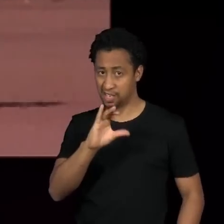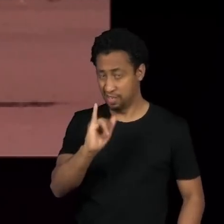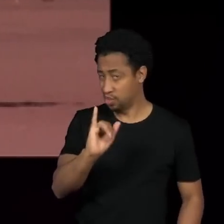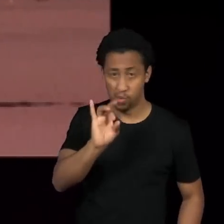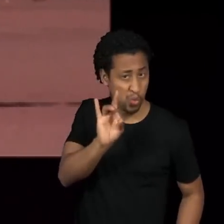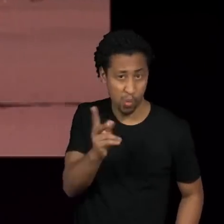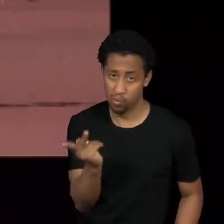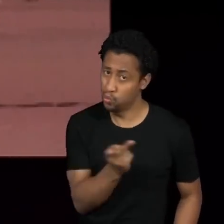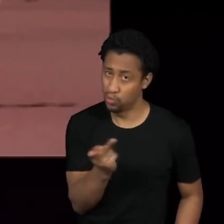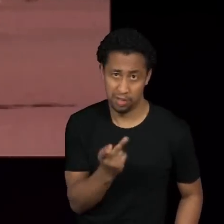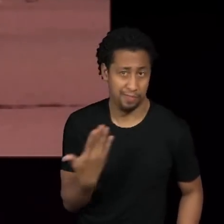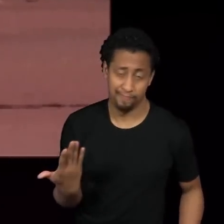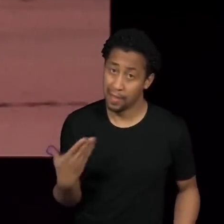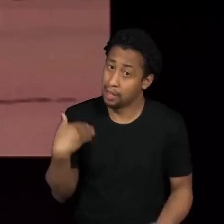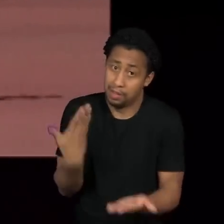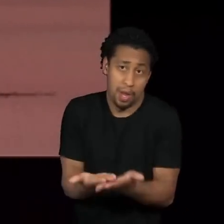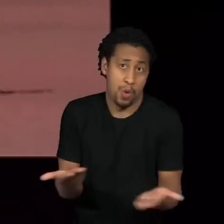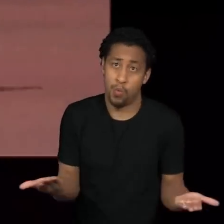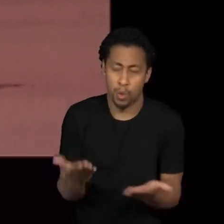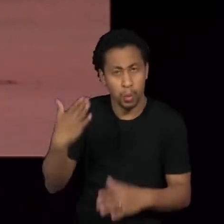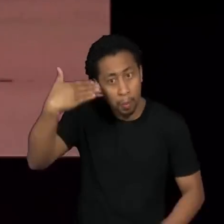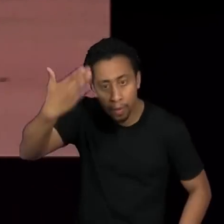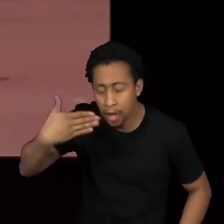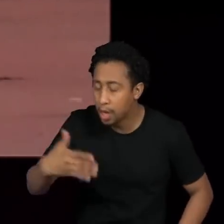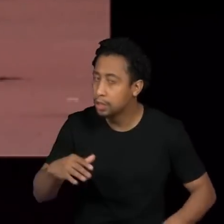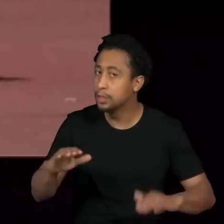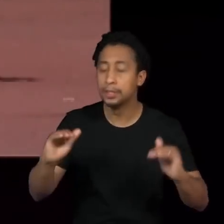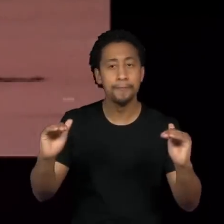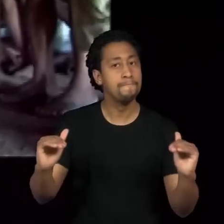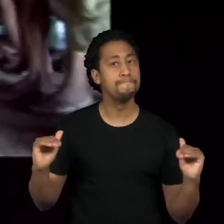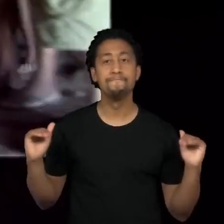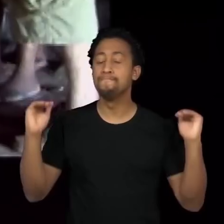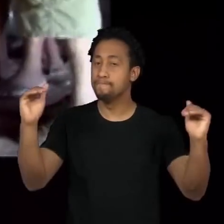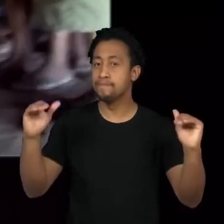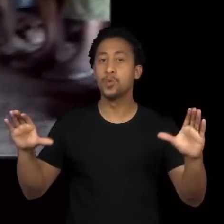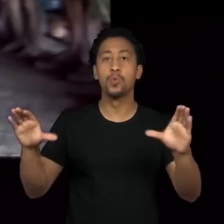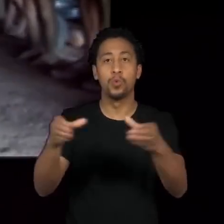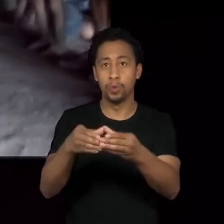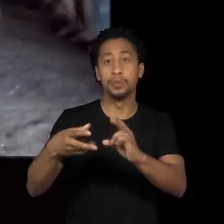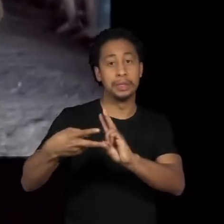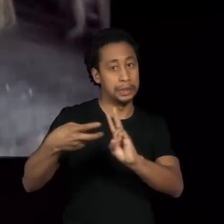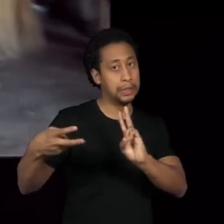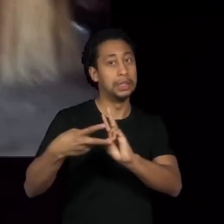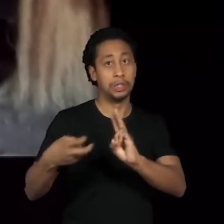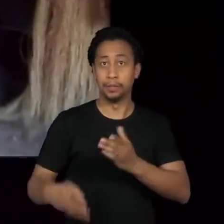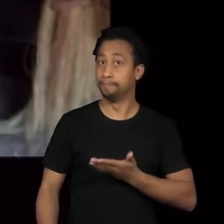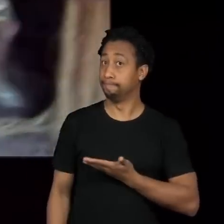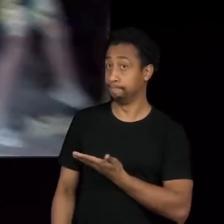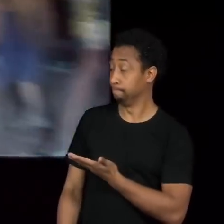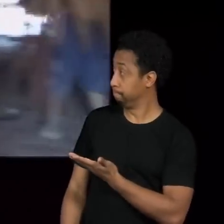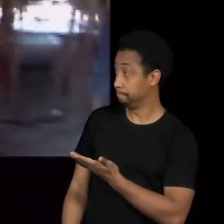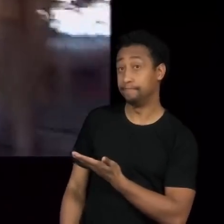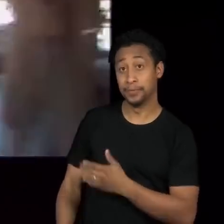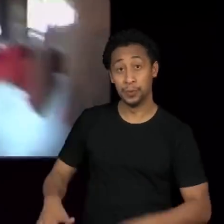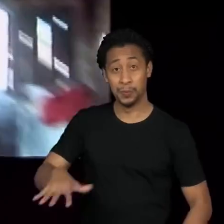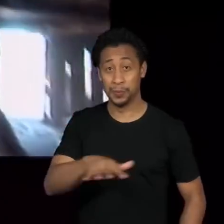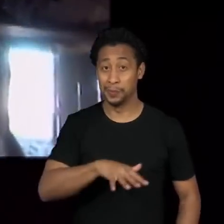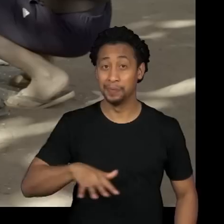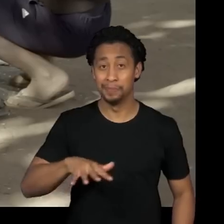por causa dessa relação umbilical que teve com esses povos todos lá e com esse lugar tão mágico.